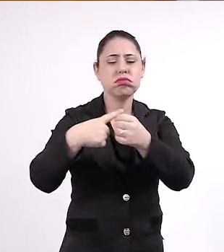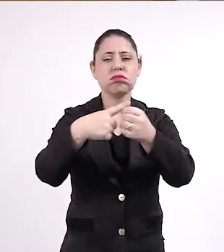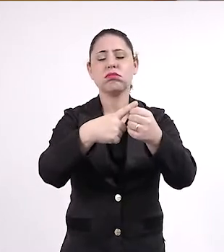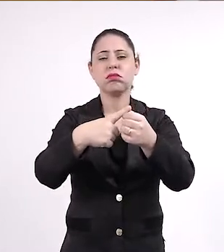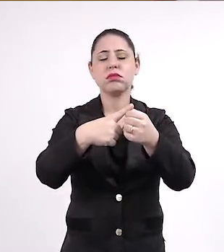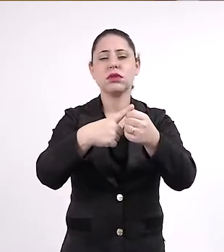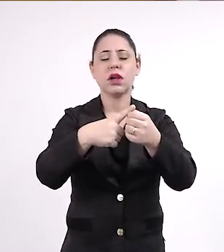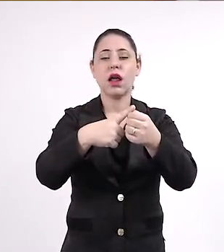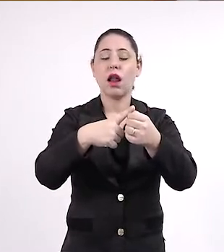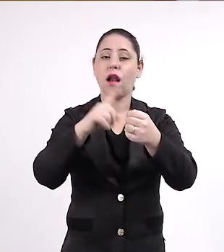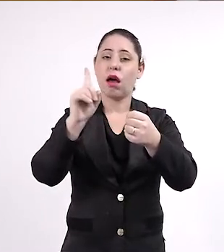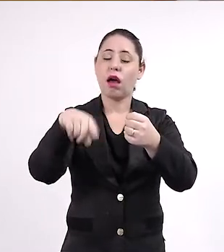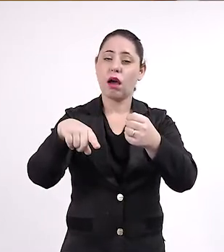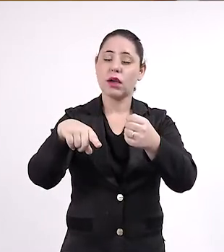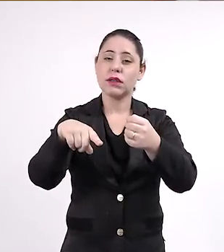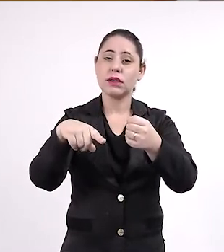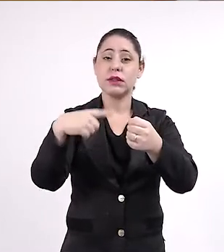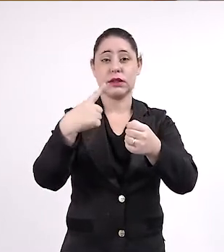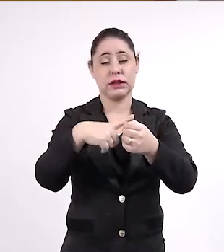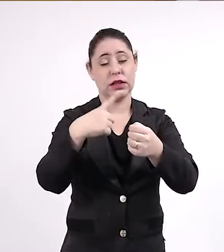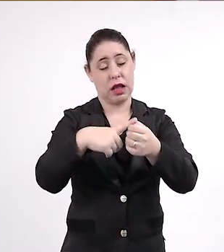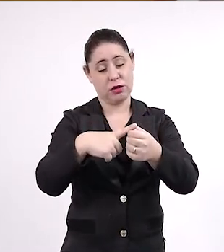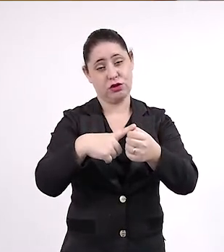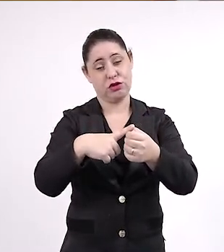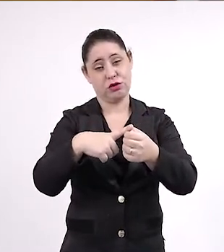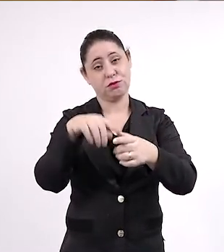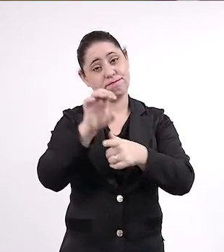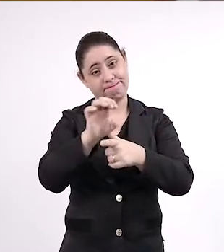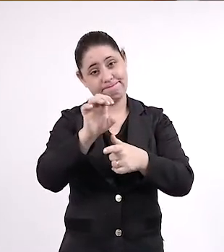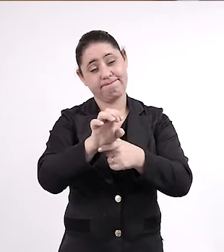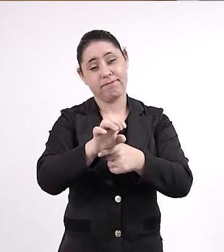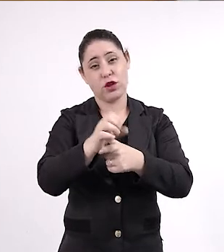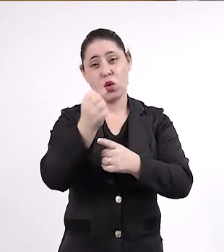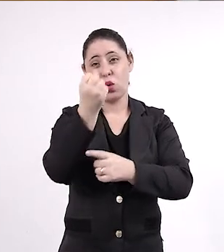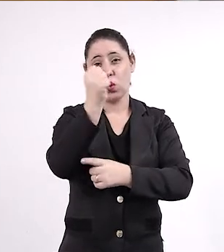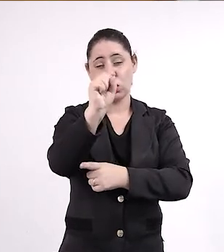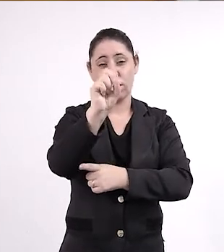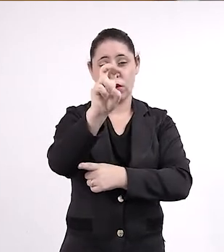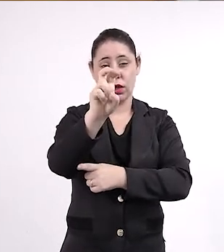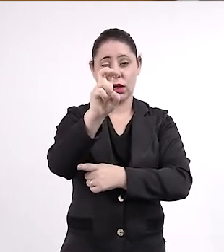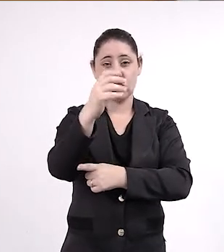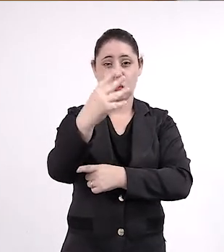metade, diluída pelas comarcas aí do interior do nosso estado. Então,